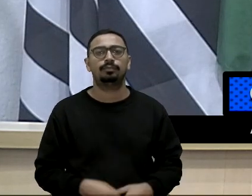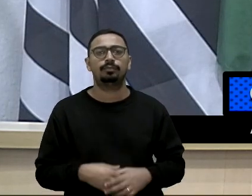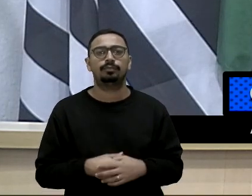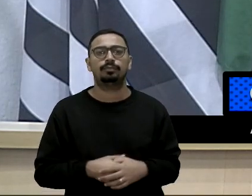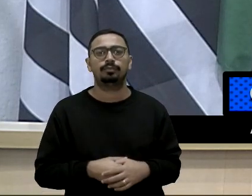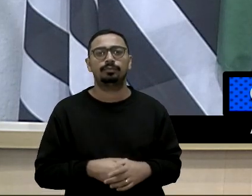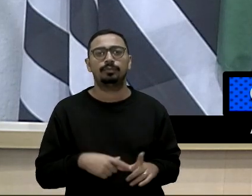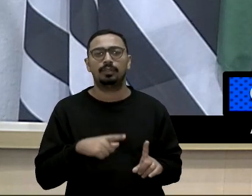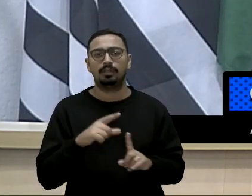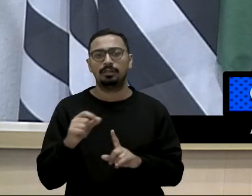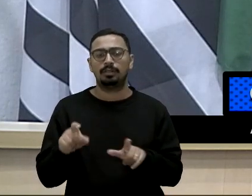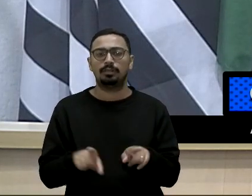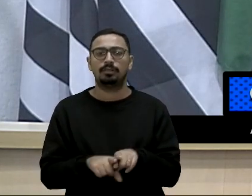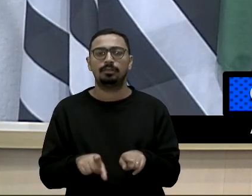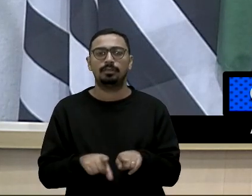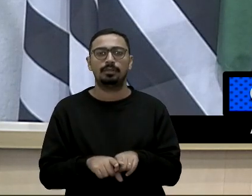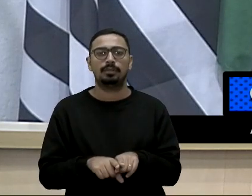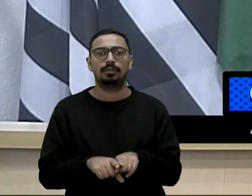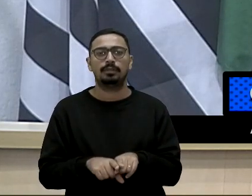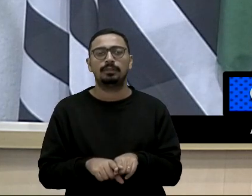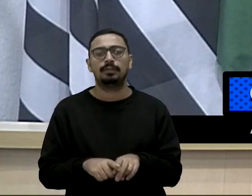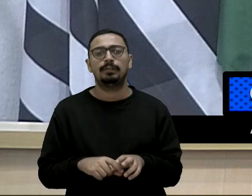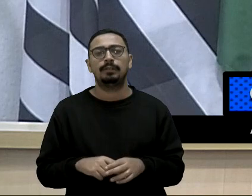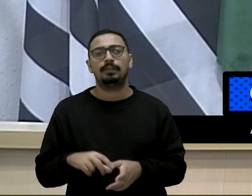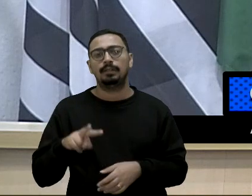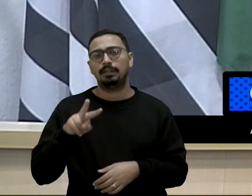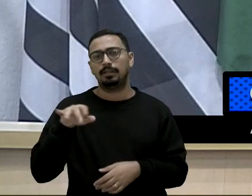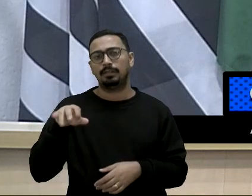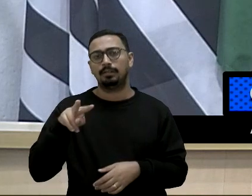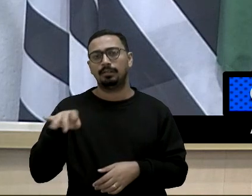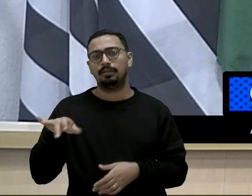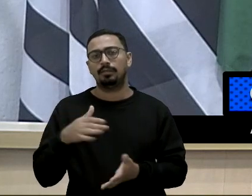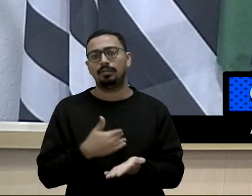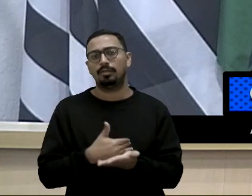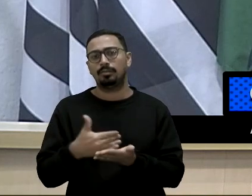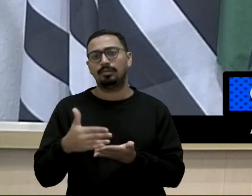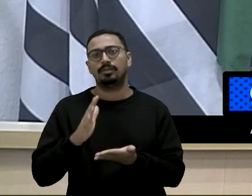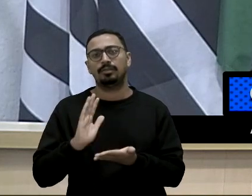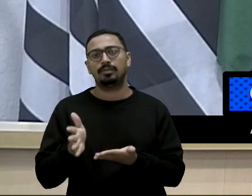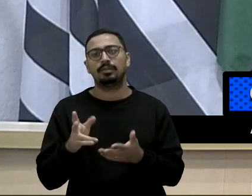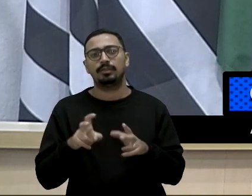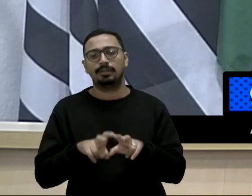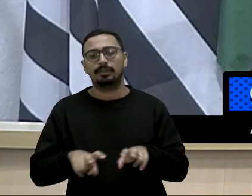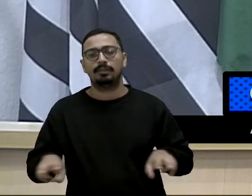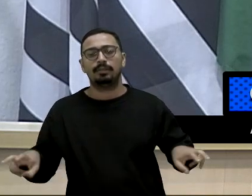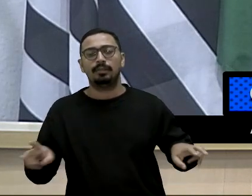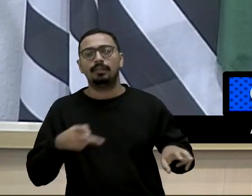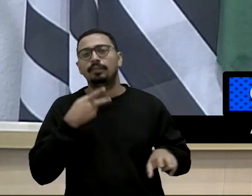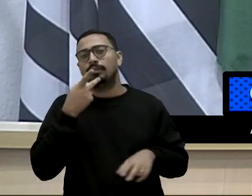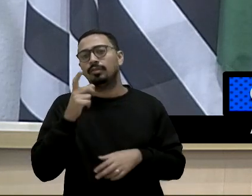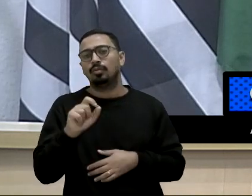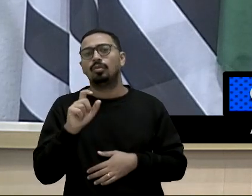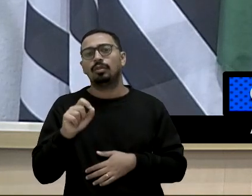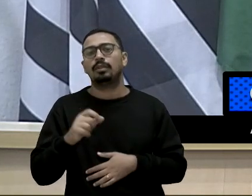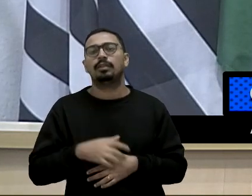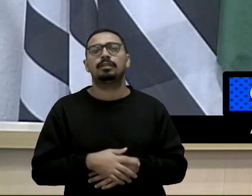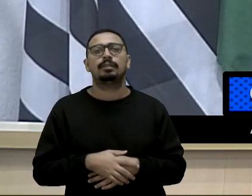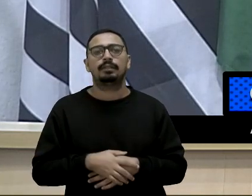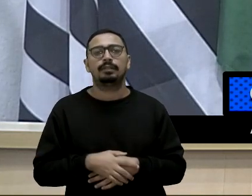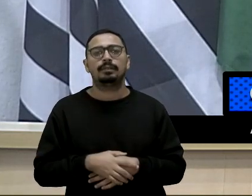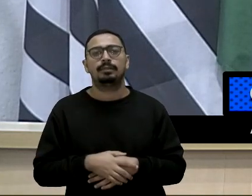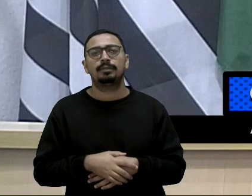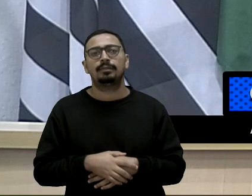ressaltado, né? É que eu ouvi quando a Vivi deu abertura na plenária, a vereadora Vivi, ela falou da parte dela,